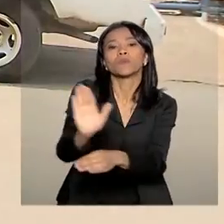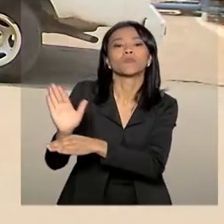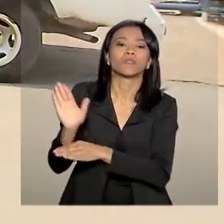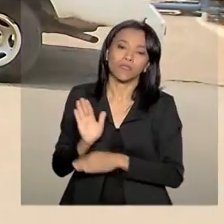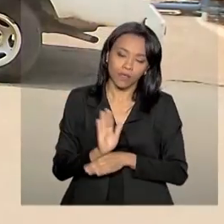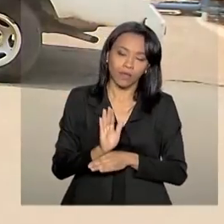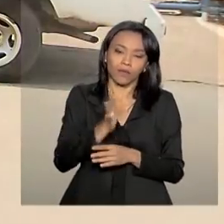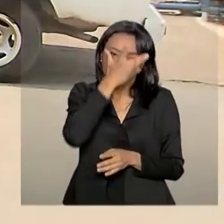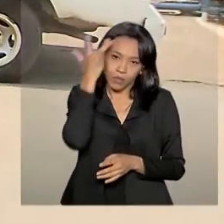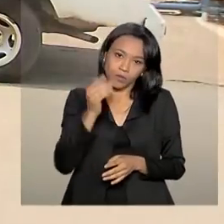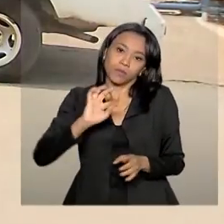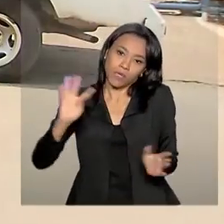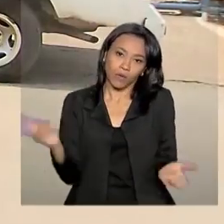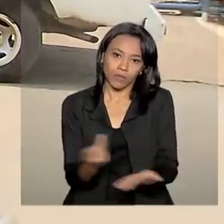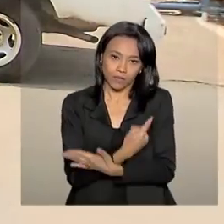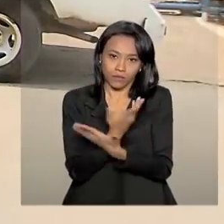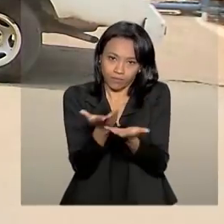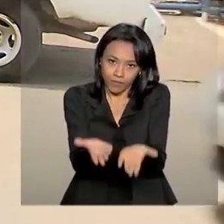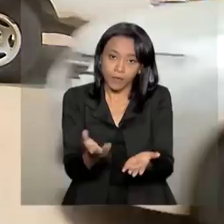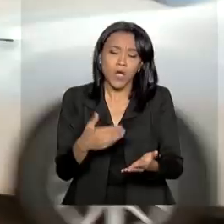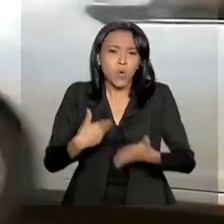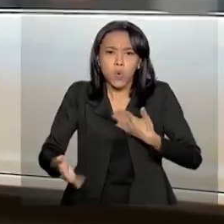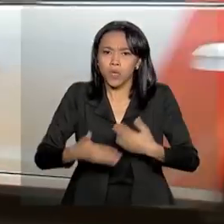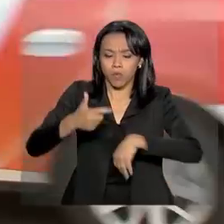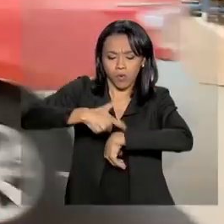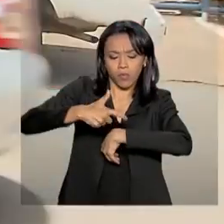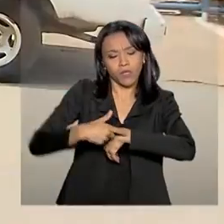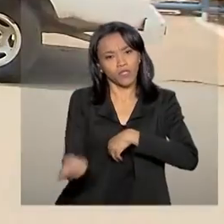da barragem do Feijão. Nós podemos voltar a qualquer